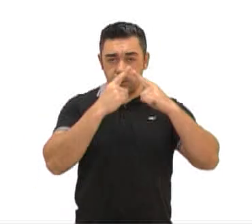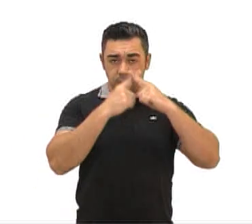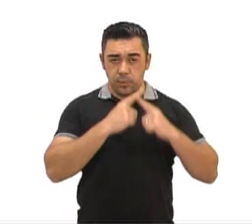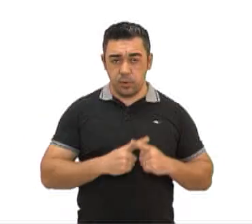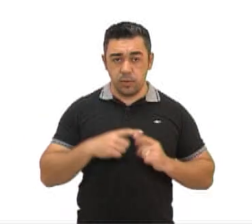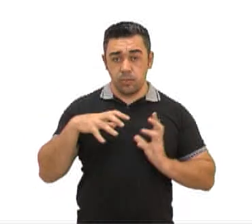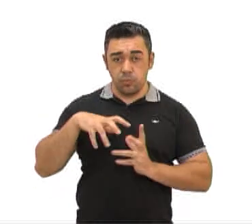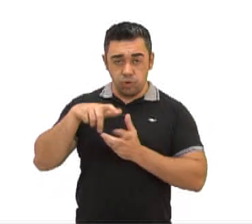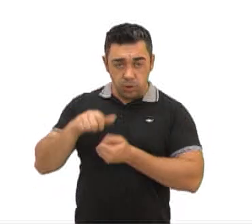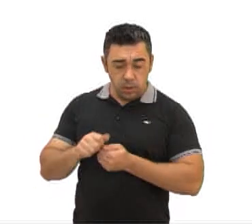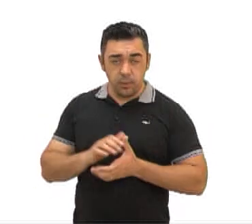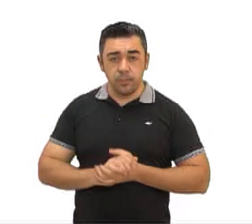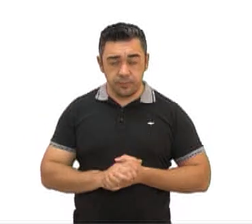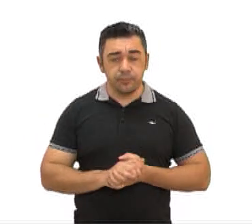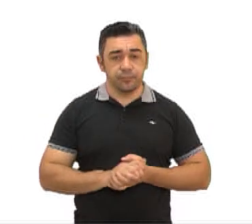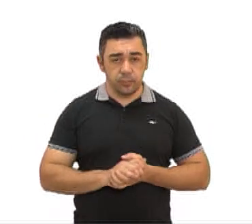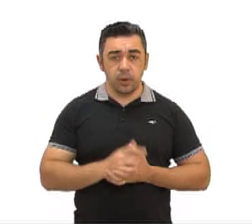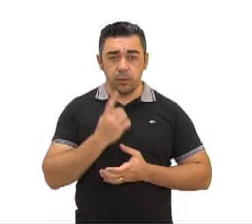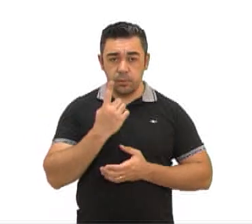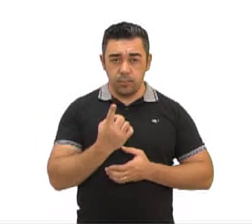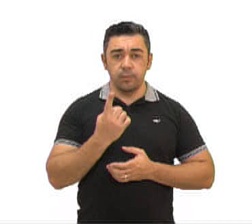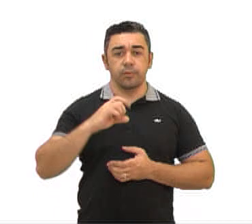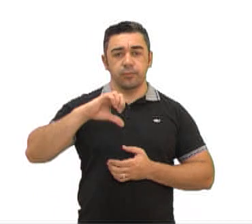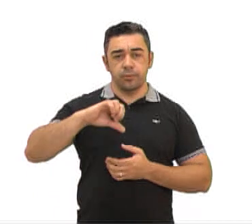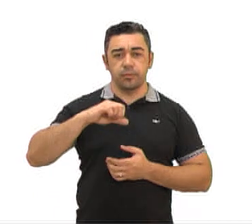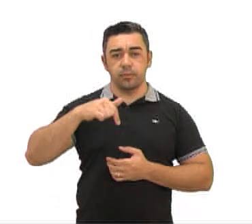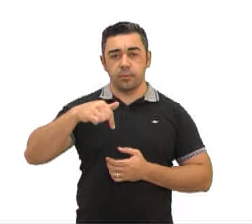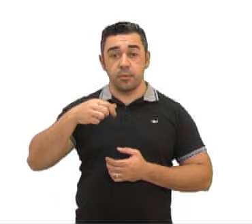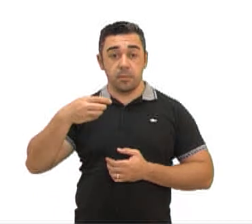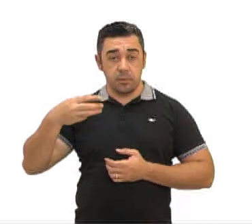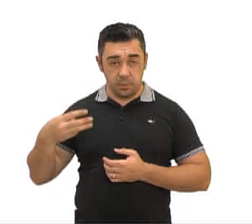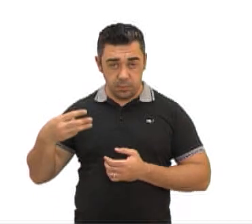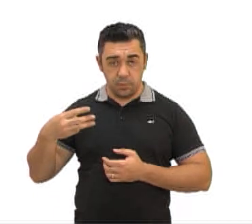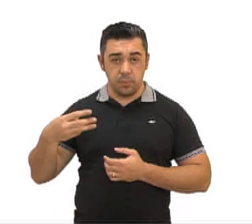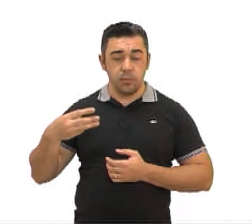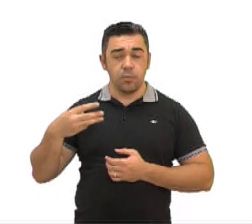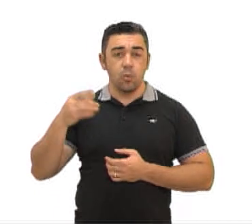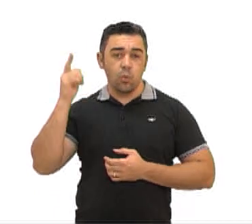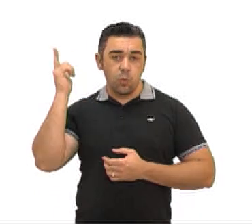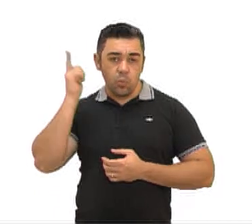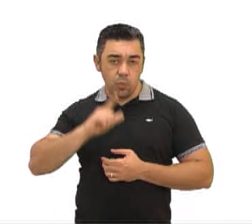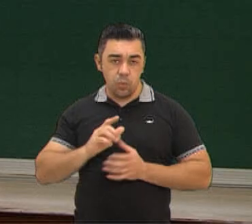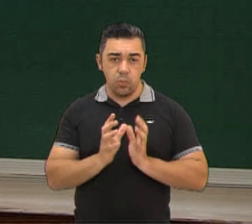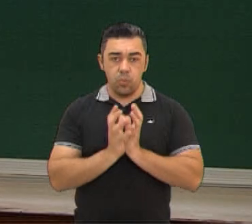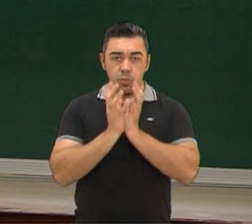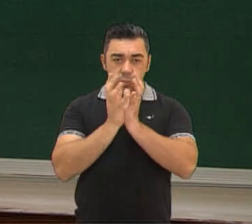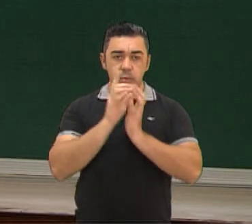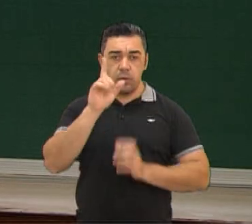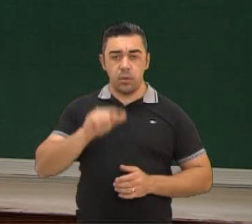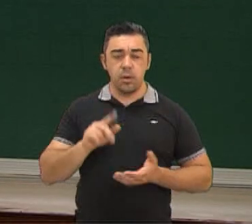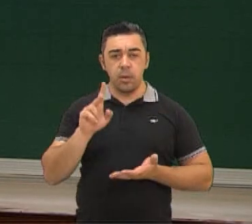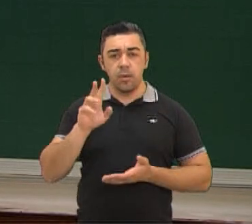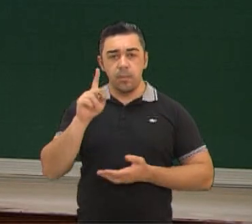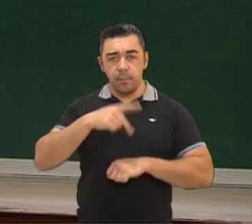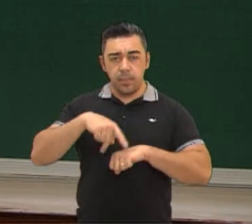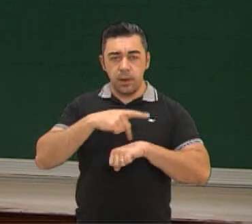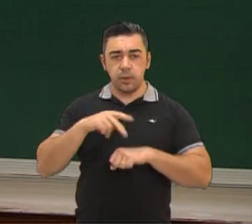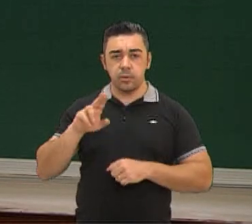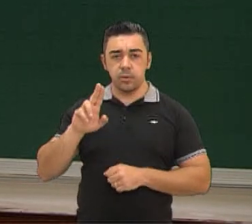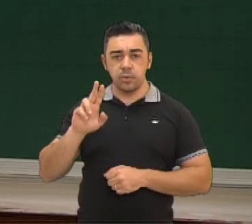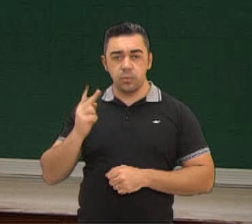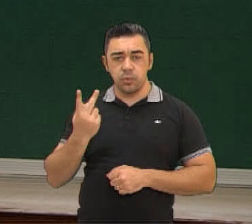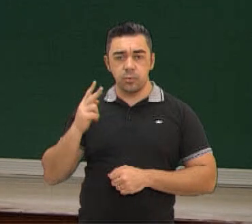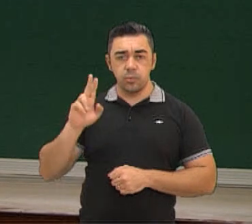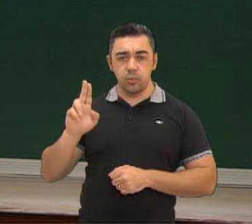campeonato mundial foi disputado em 1973 e conquistado pela Hungria, que até hoje é